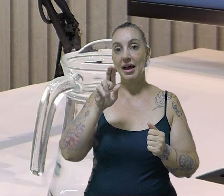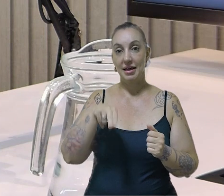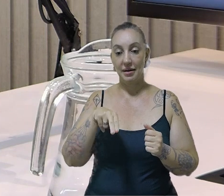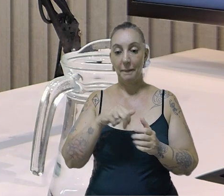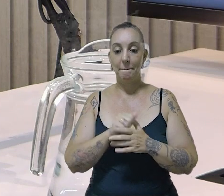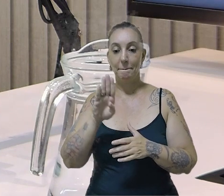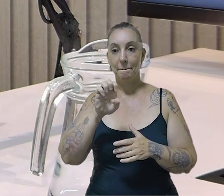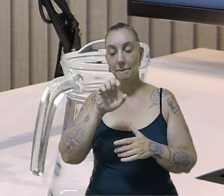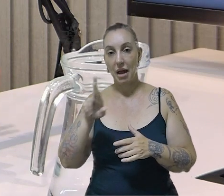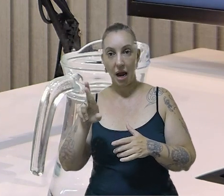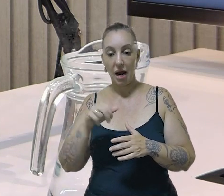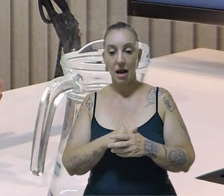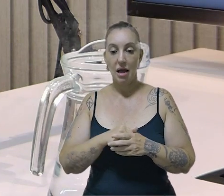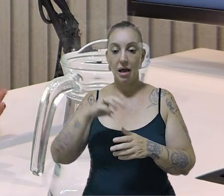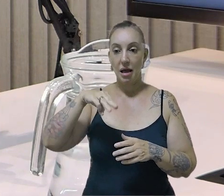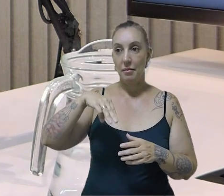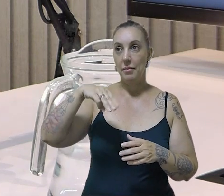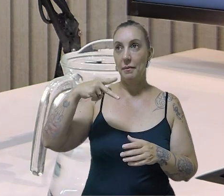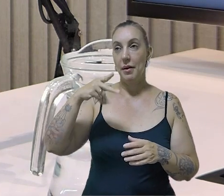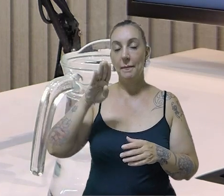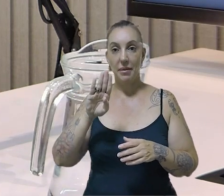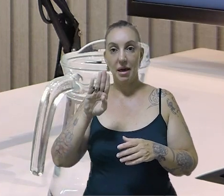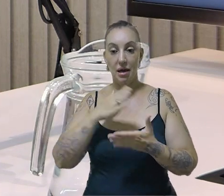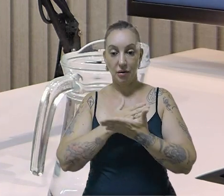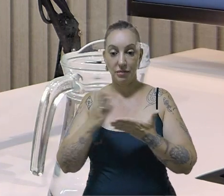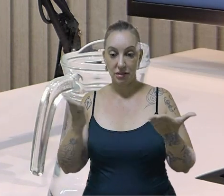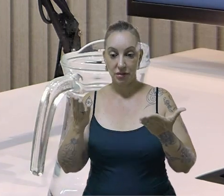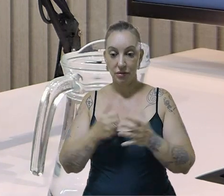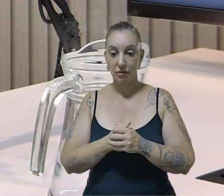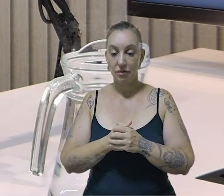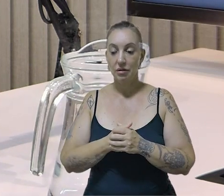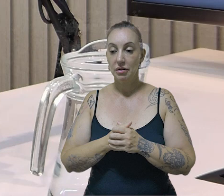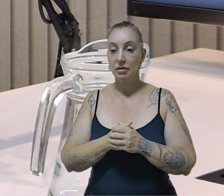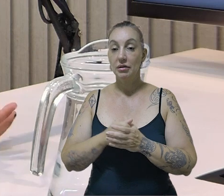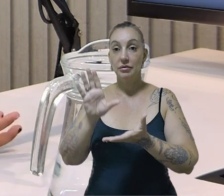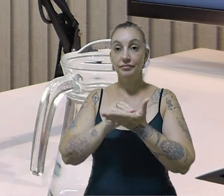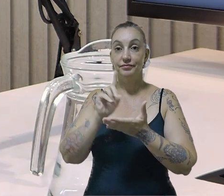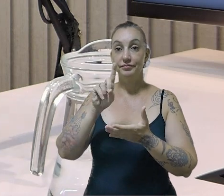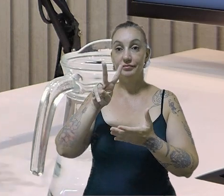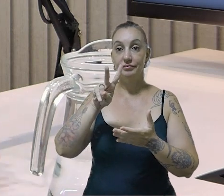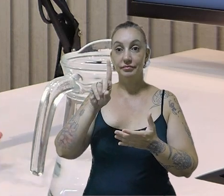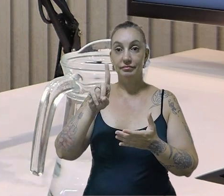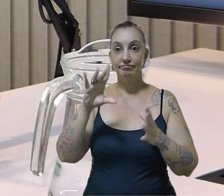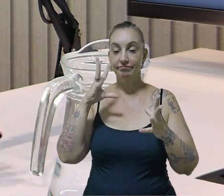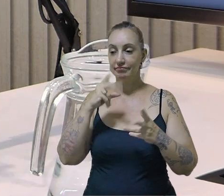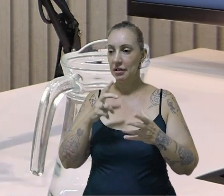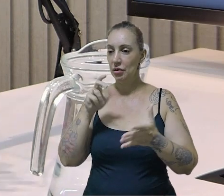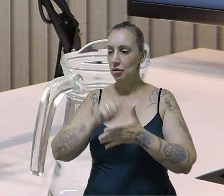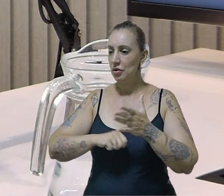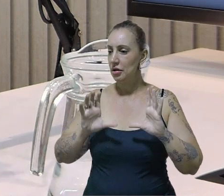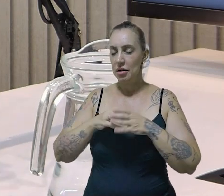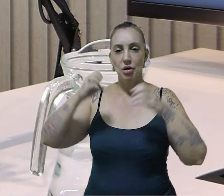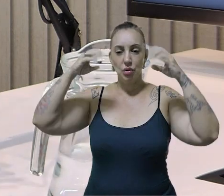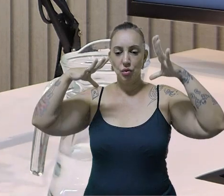artista enfim da da MPB assim novo que tá chegando e ele gravou um DVD lindo assim ele contratou uma equipe de luz